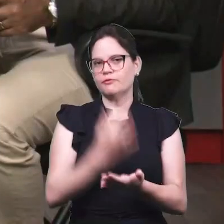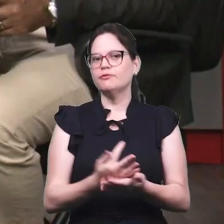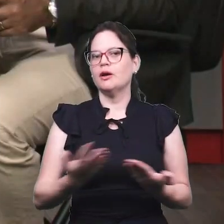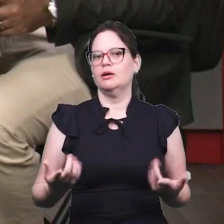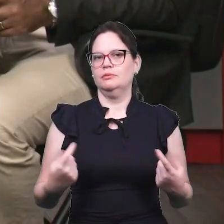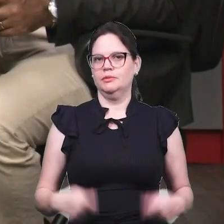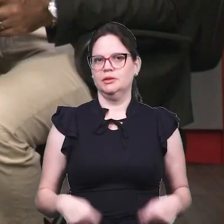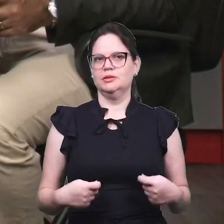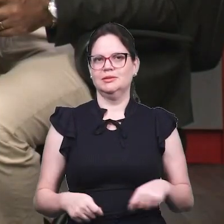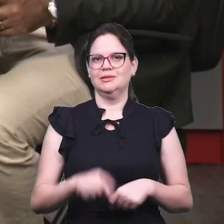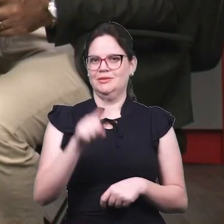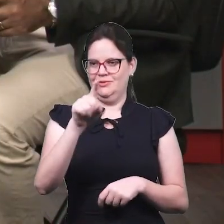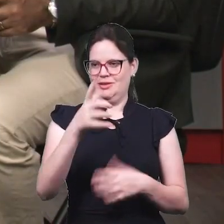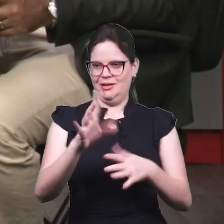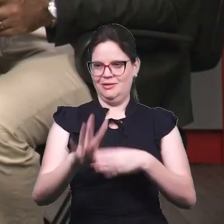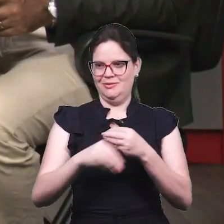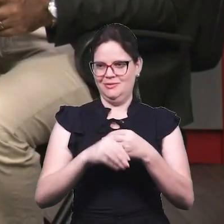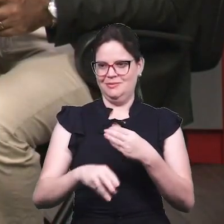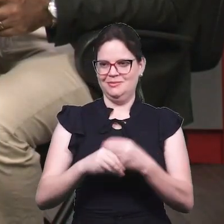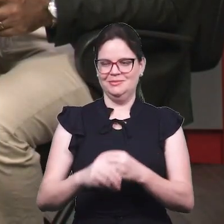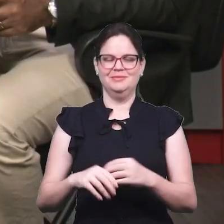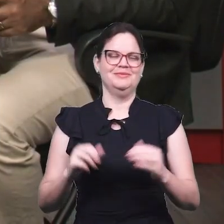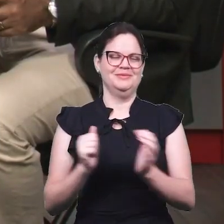Vocês querem fazer um complemento? Amém.